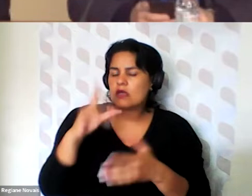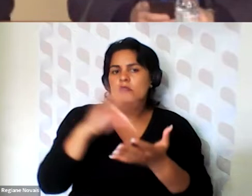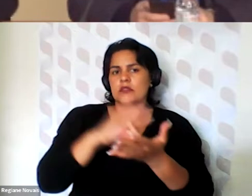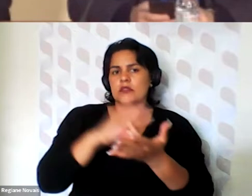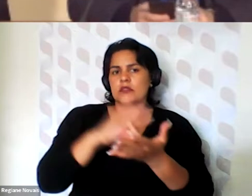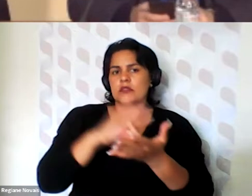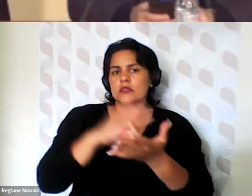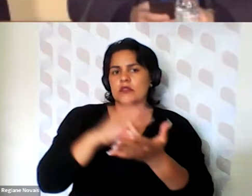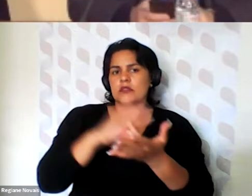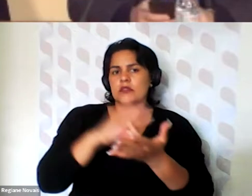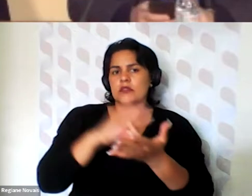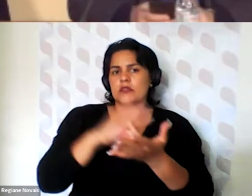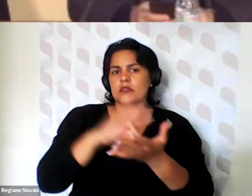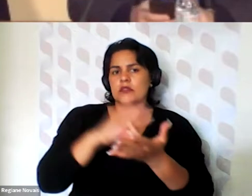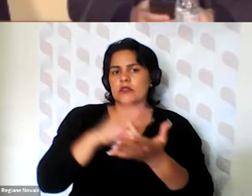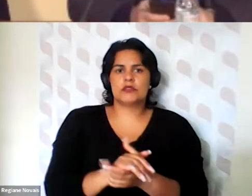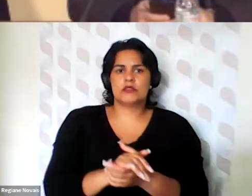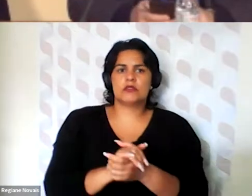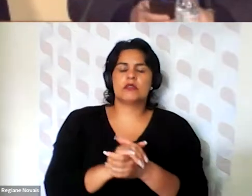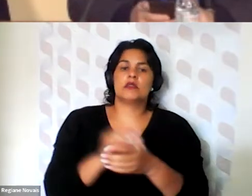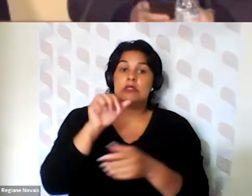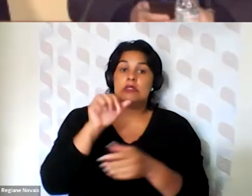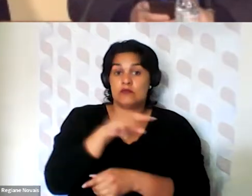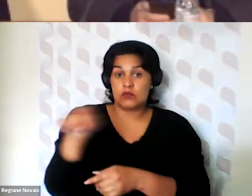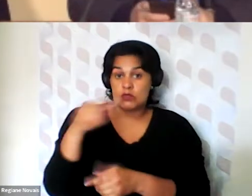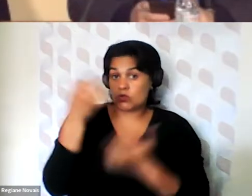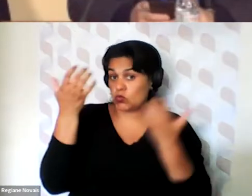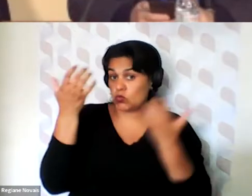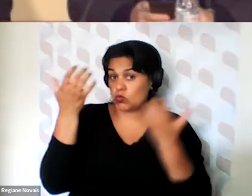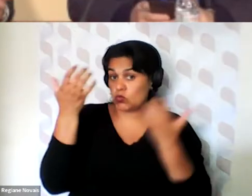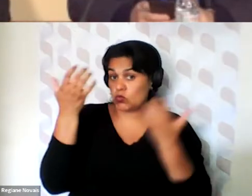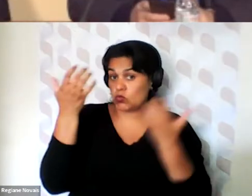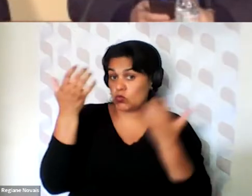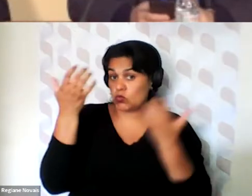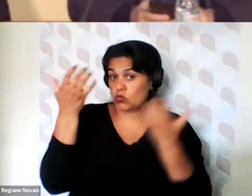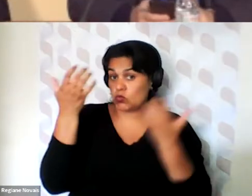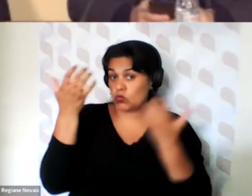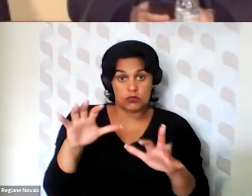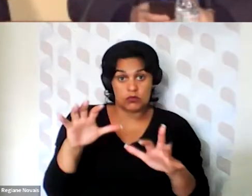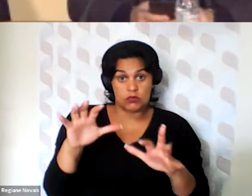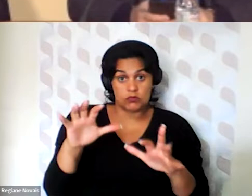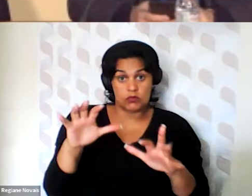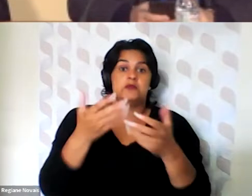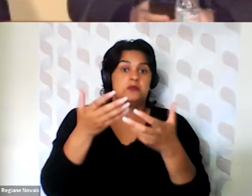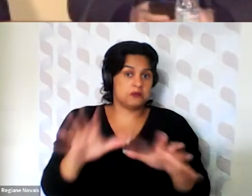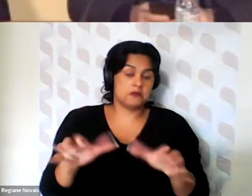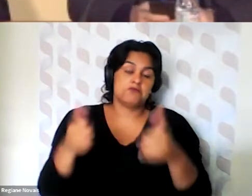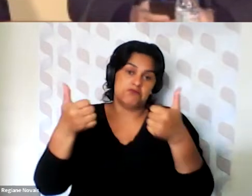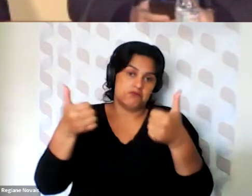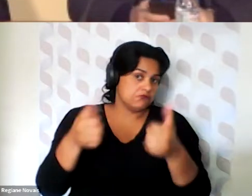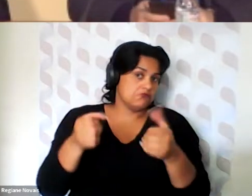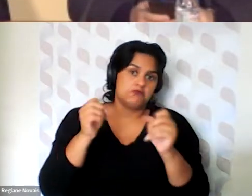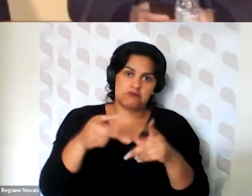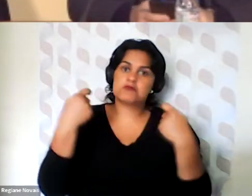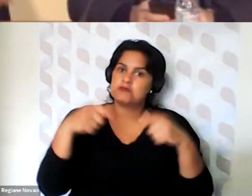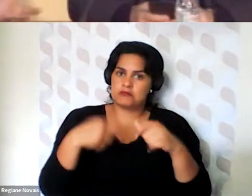países do clube vão falar, o que você está fazendo aí? Que história é essa? Como é que é? Né? Então, se eu achar que eu não devo ser uma economia